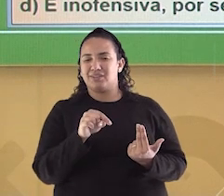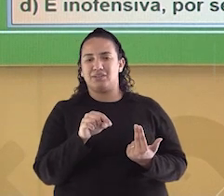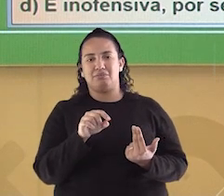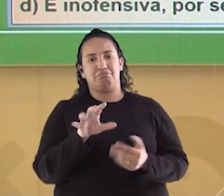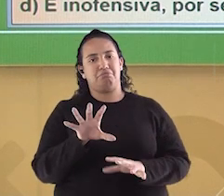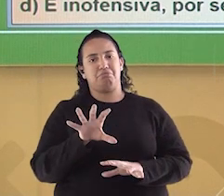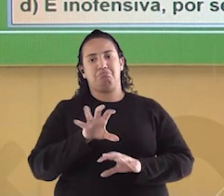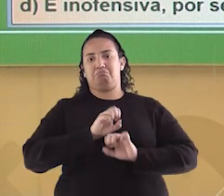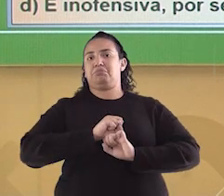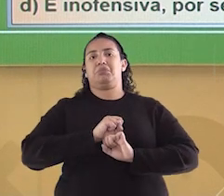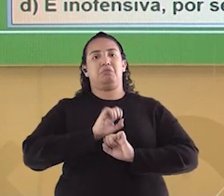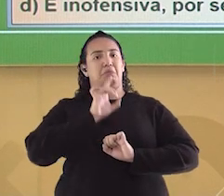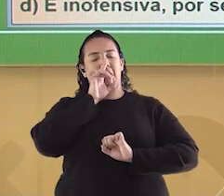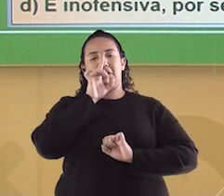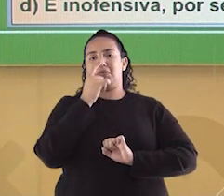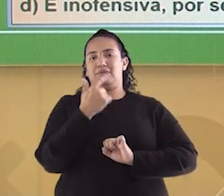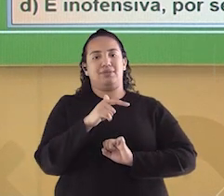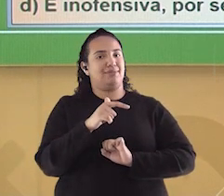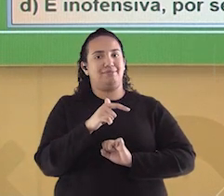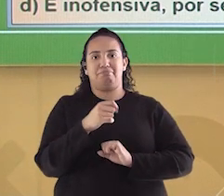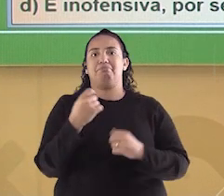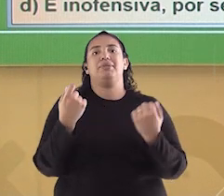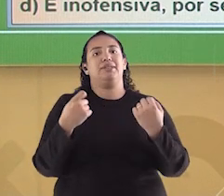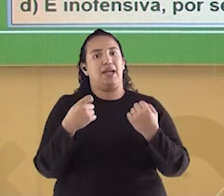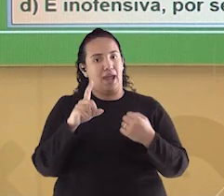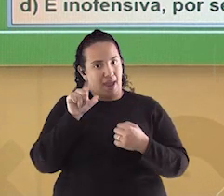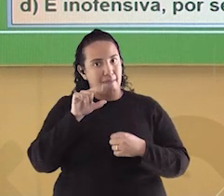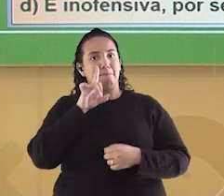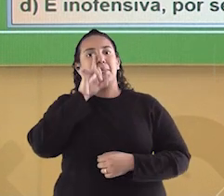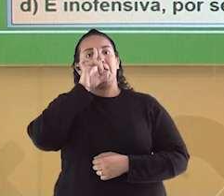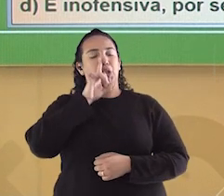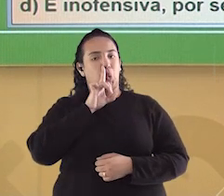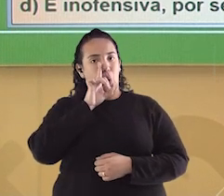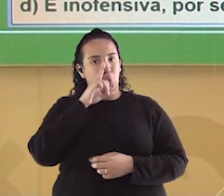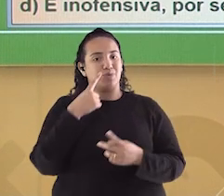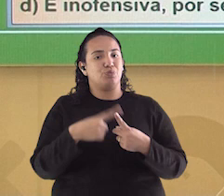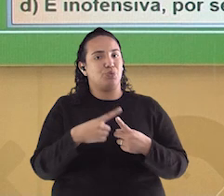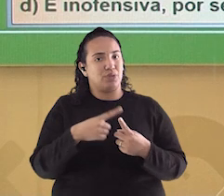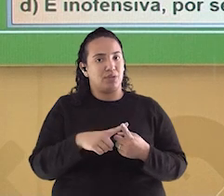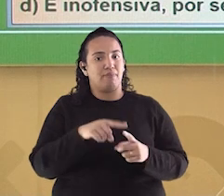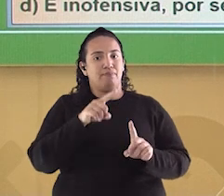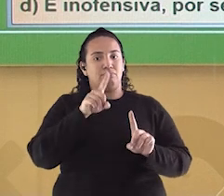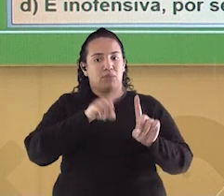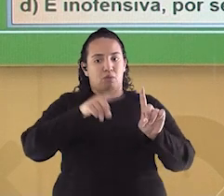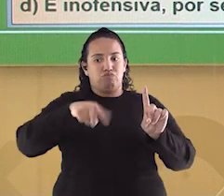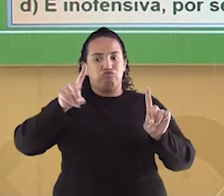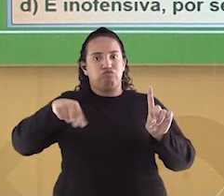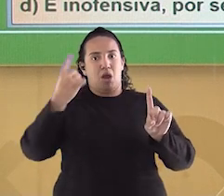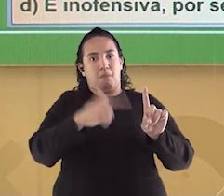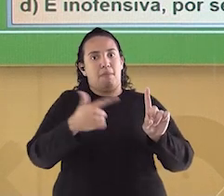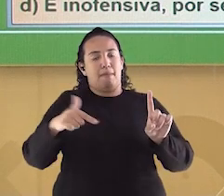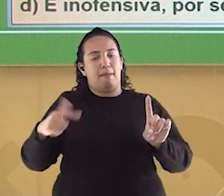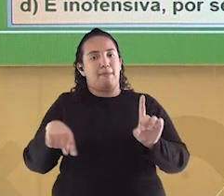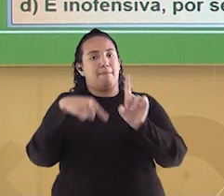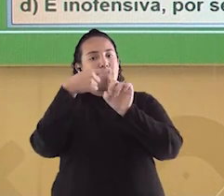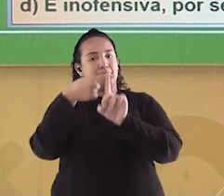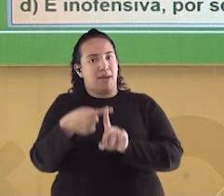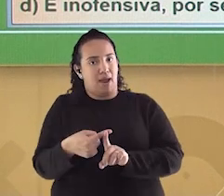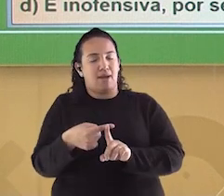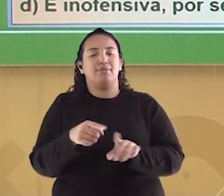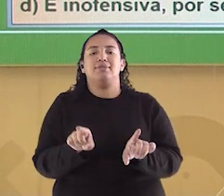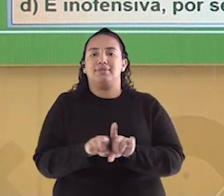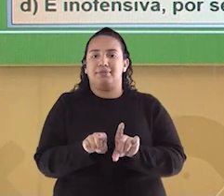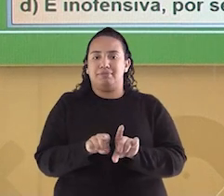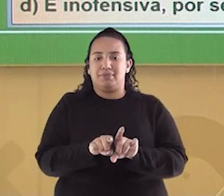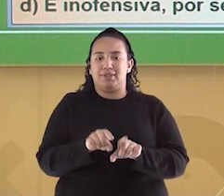seria tudo menos inofensiva. Certo? Seria altamente perigoso, já que é uma radiação que a gente está sendo exposto todos os